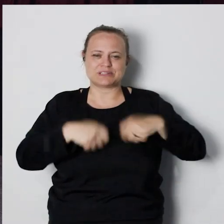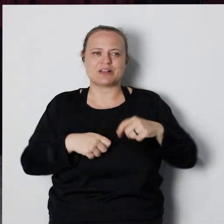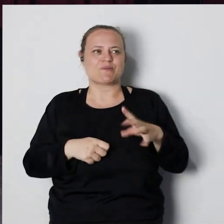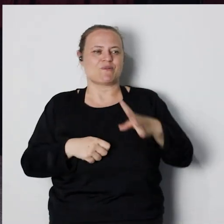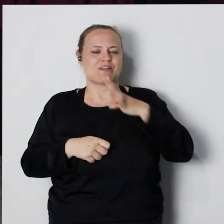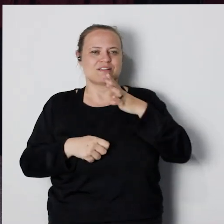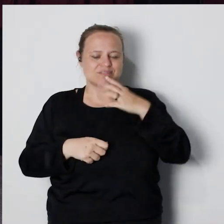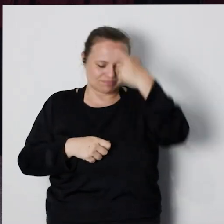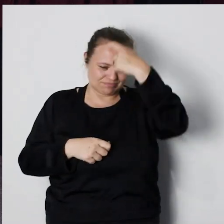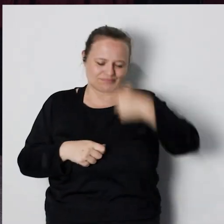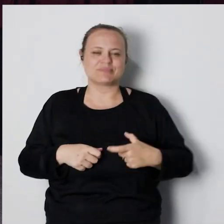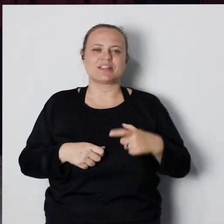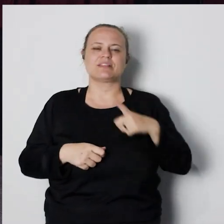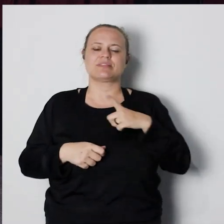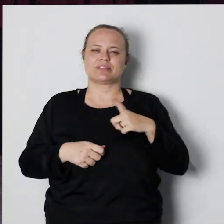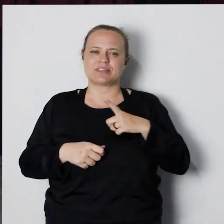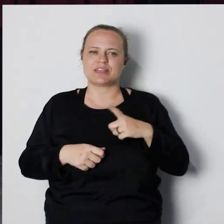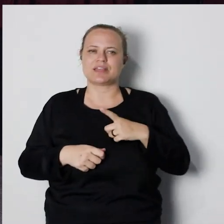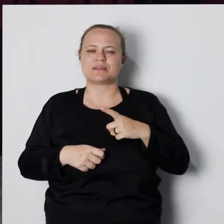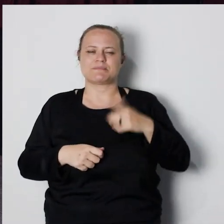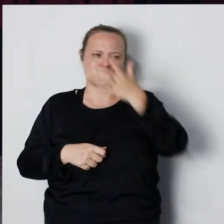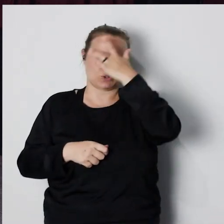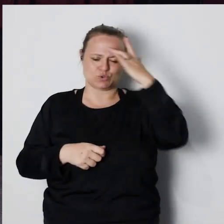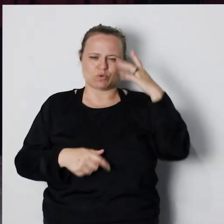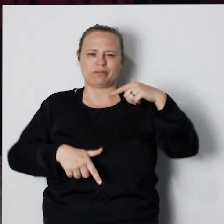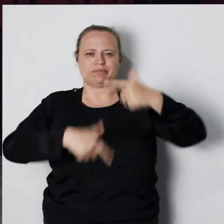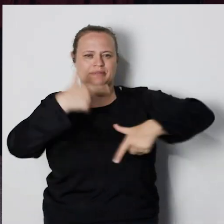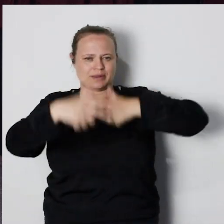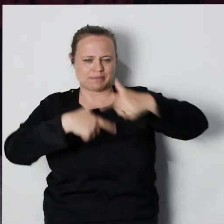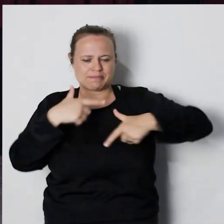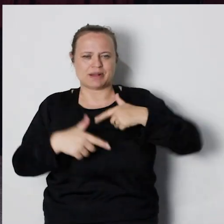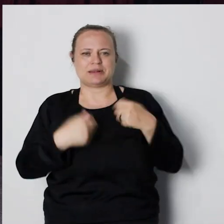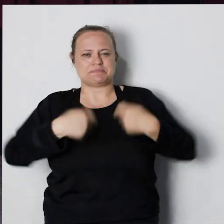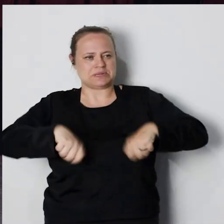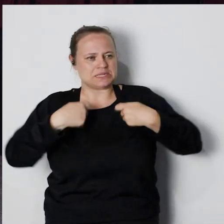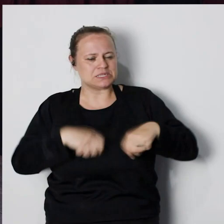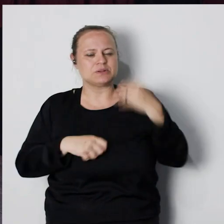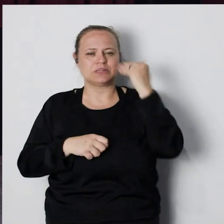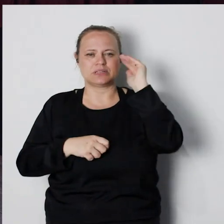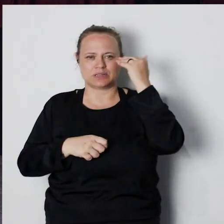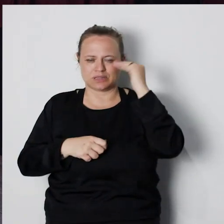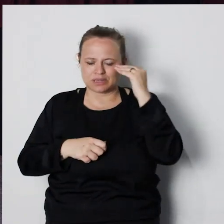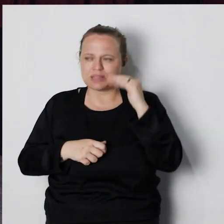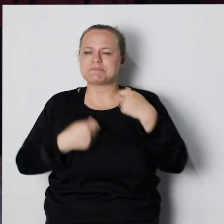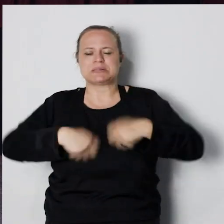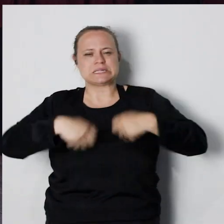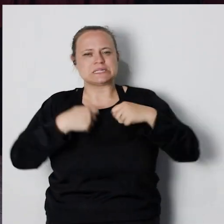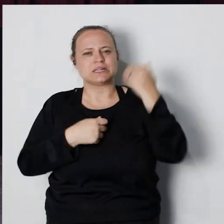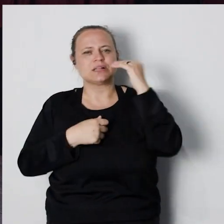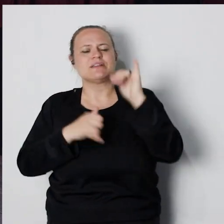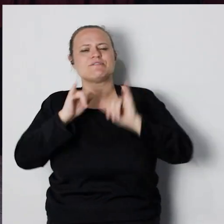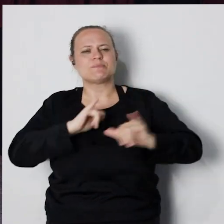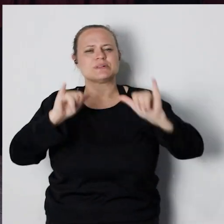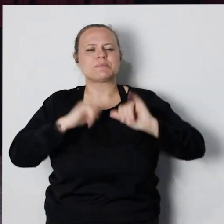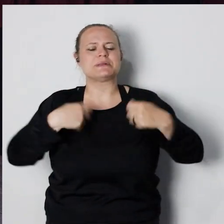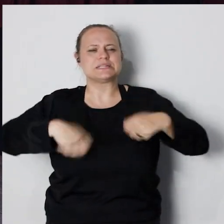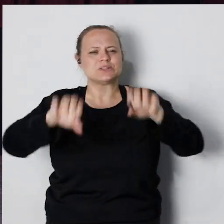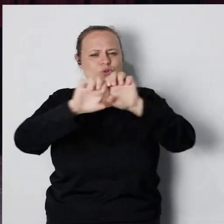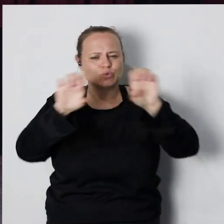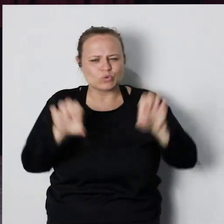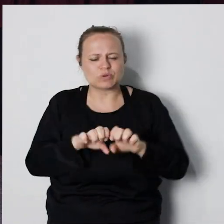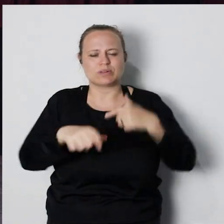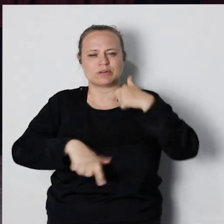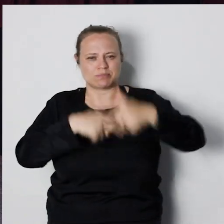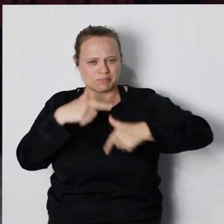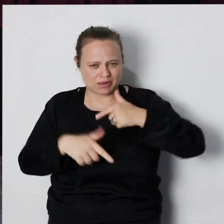bem essas discussões. Eu acho que só falar em capacitação e formação, para mim, é o reconhecimento da existência. Né?